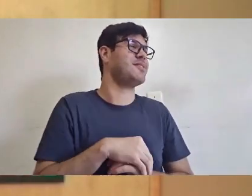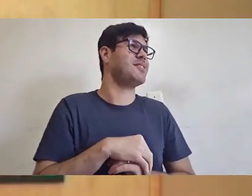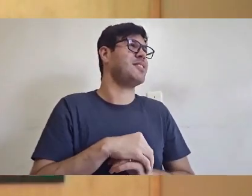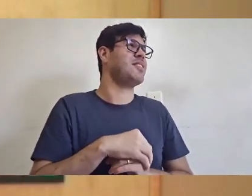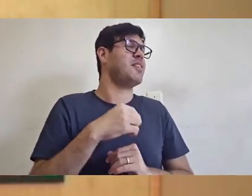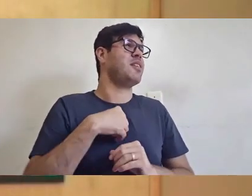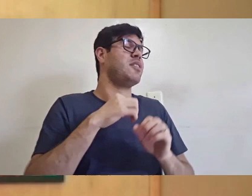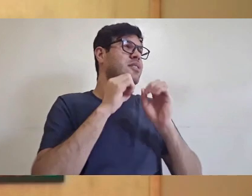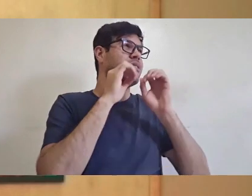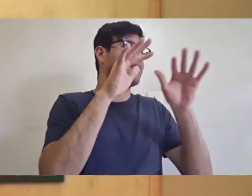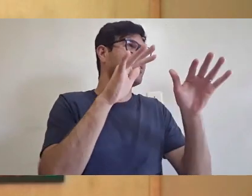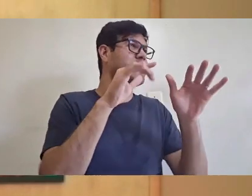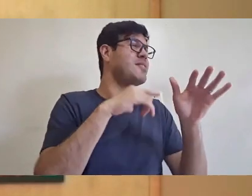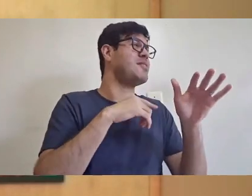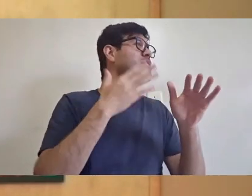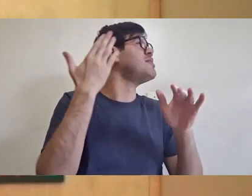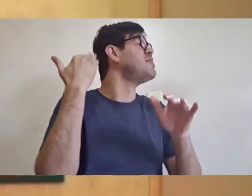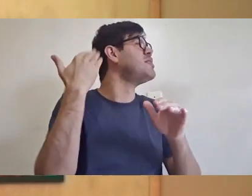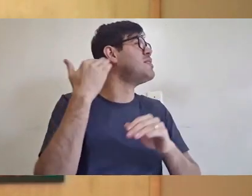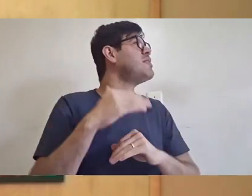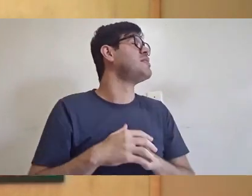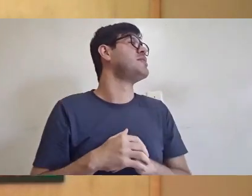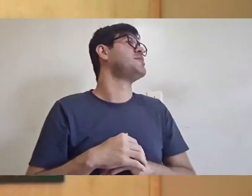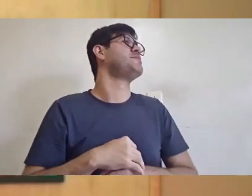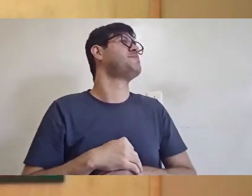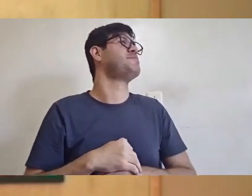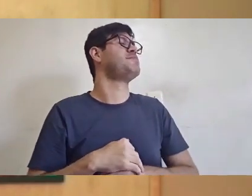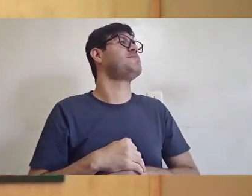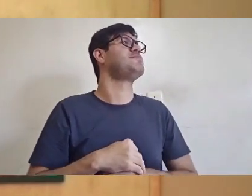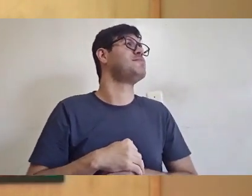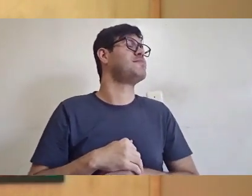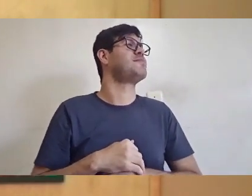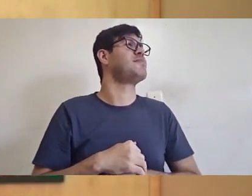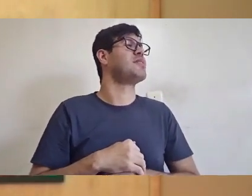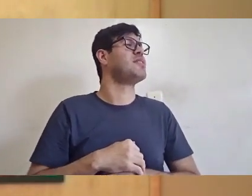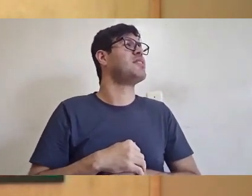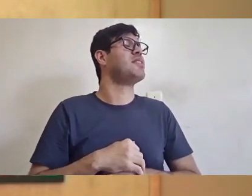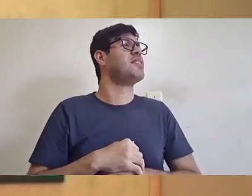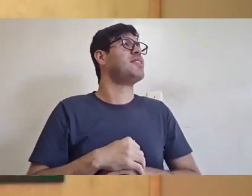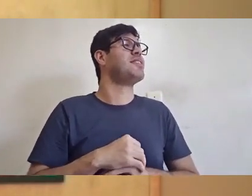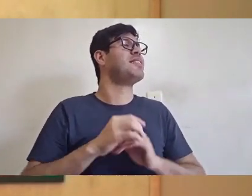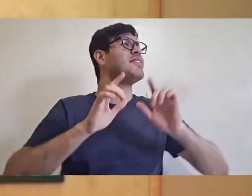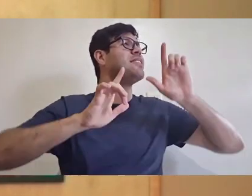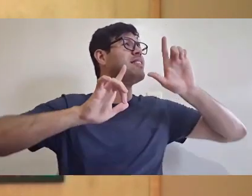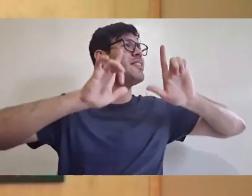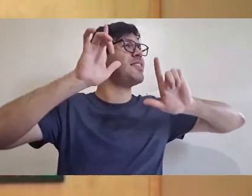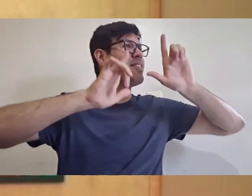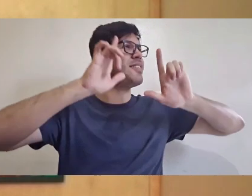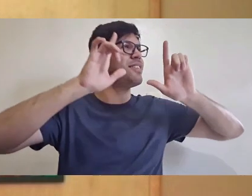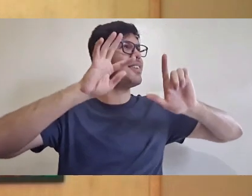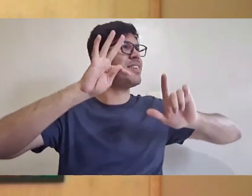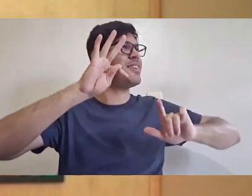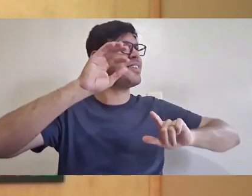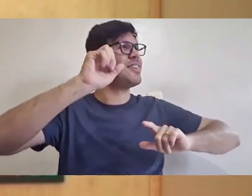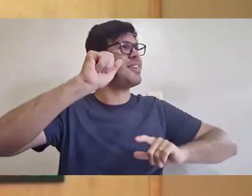transmissões. Antigamente era a Rede Manchete, né? Mas a TV era a TV